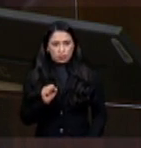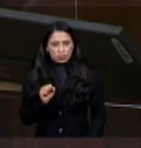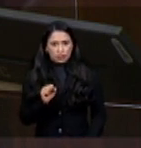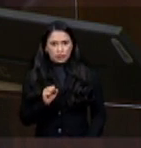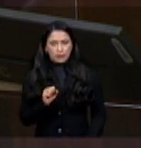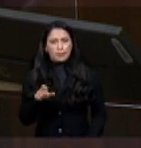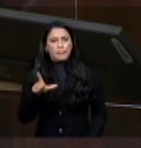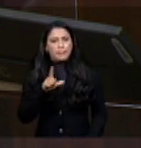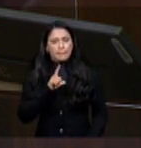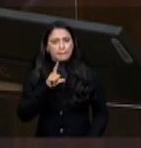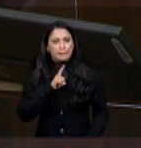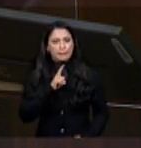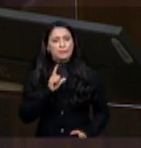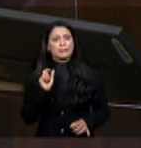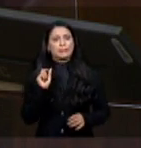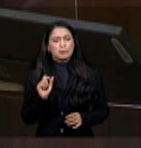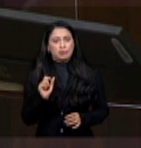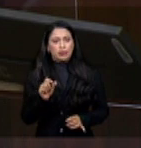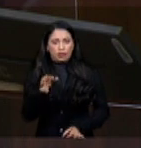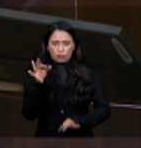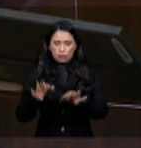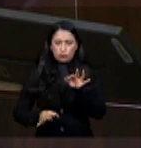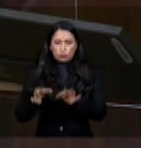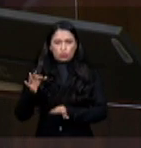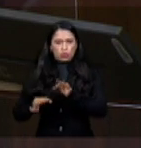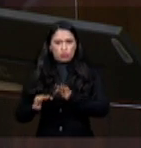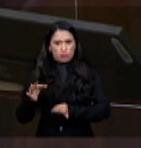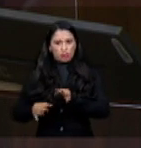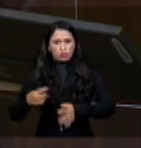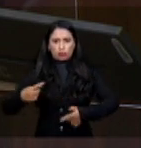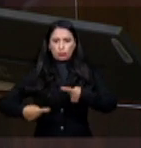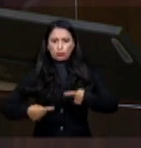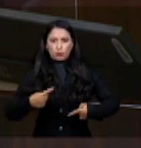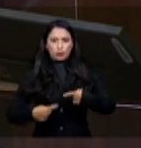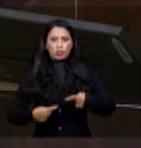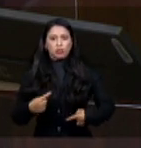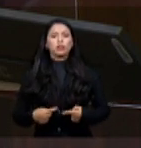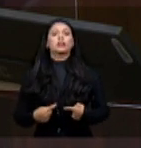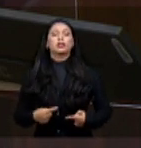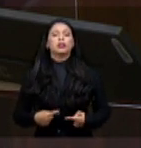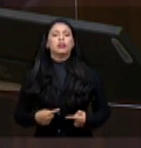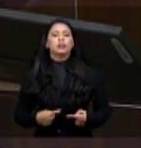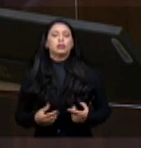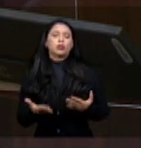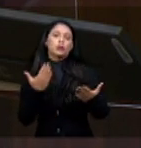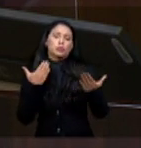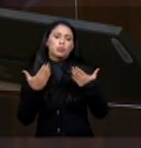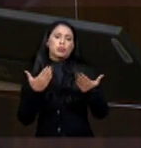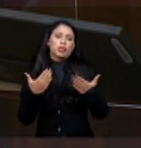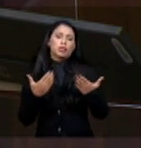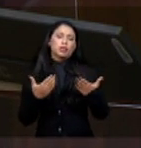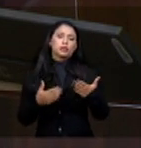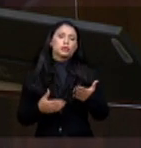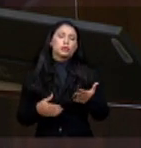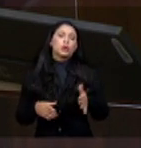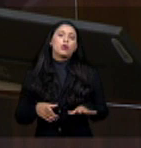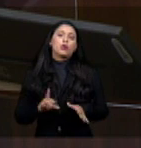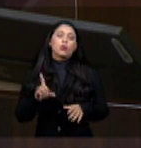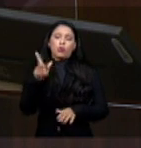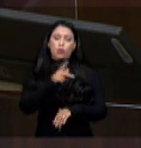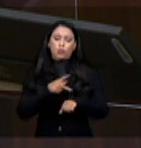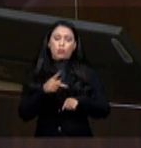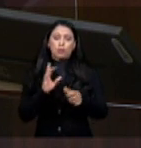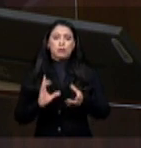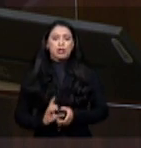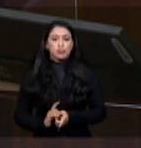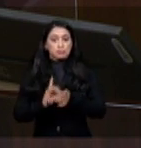que se firmou na ordem jurídico-política e que firmou na ordem jurídico-política o paradigma do Estado democrático de direito